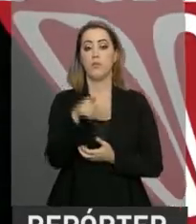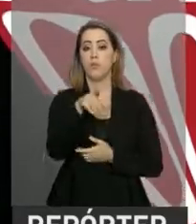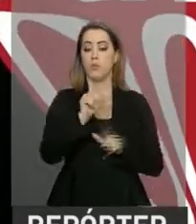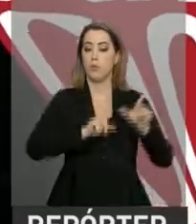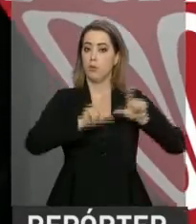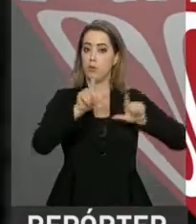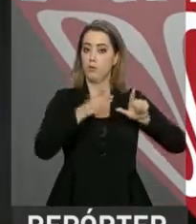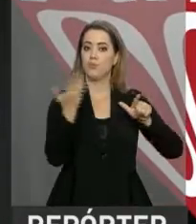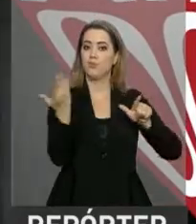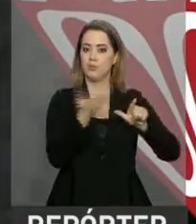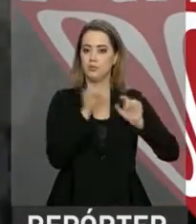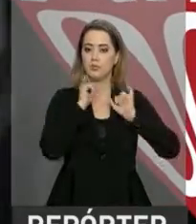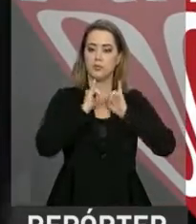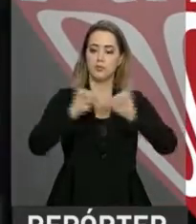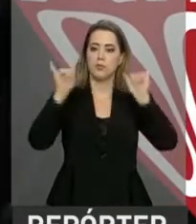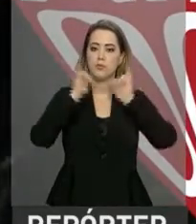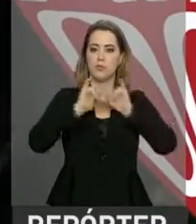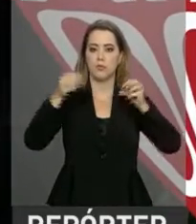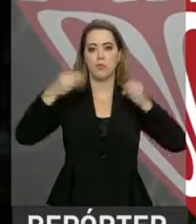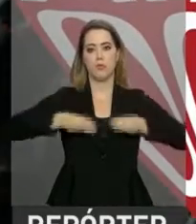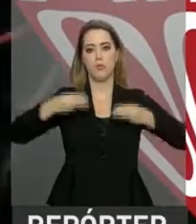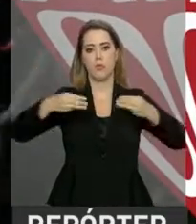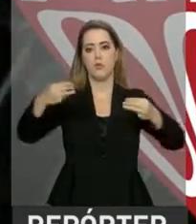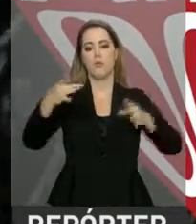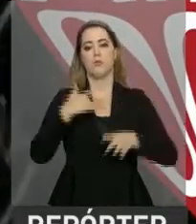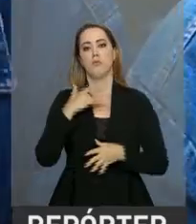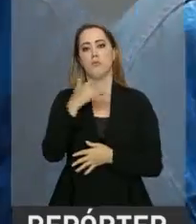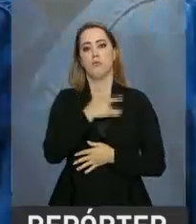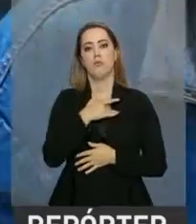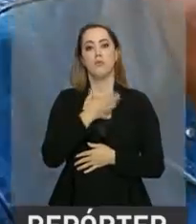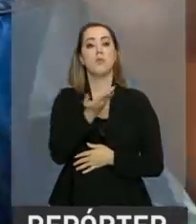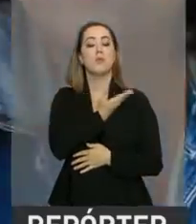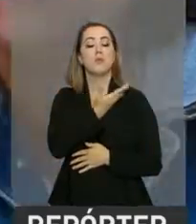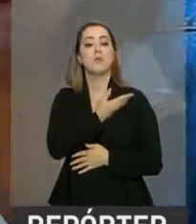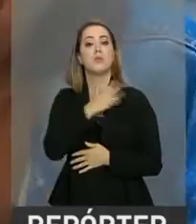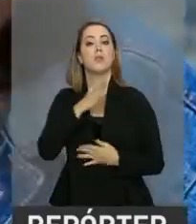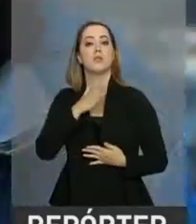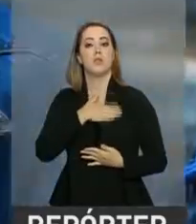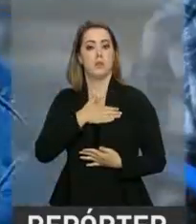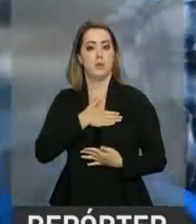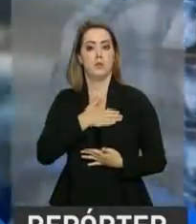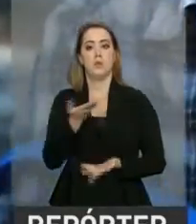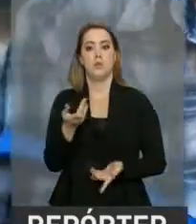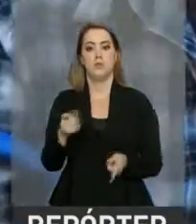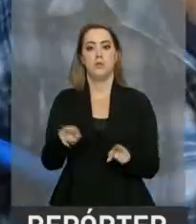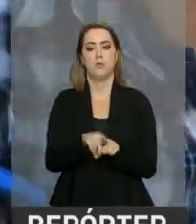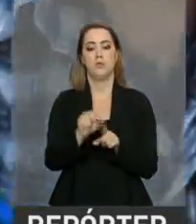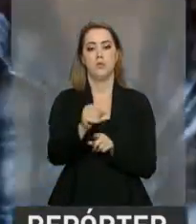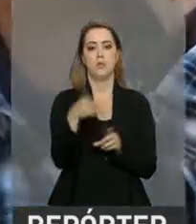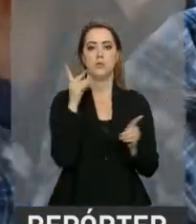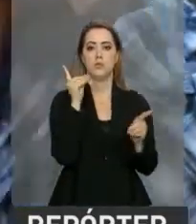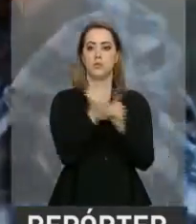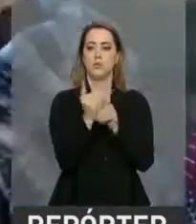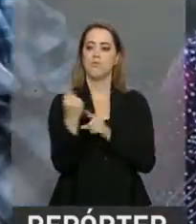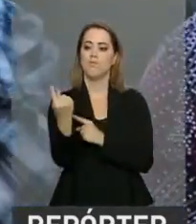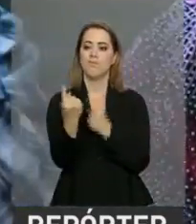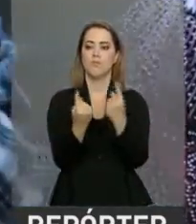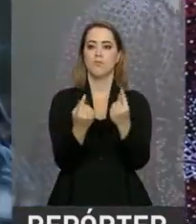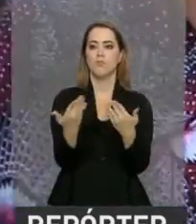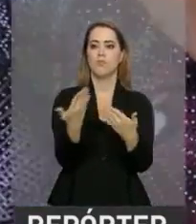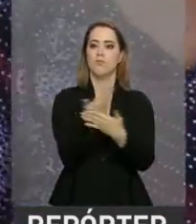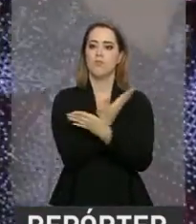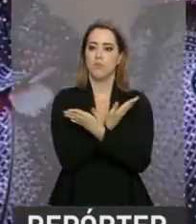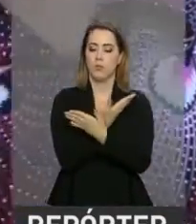documentário recém-lançado pelo Ministério da Saúde, Amigas do Peito, e conta a história de mulheres que encontraram uma na outra